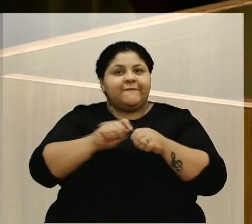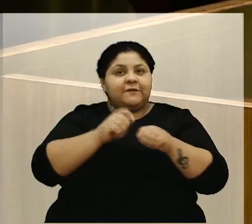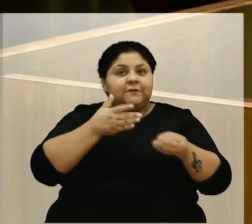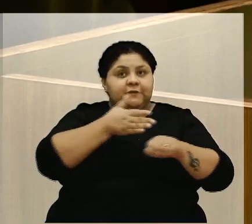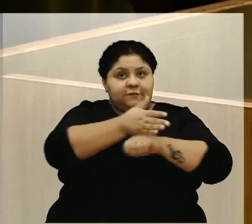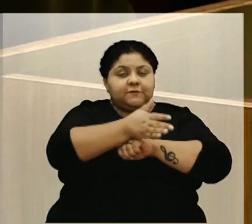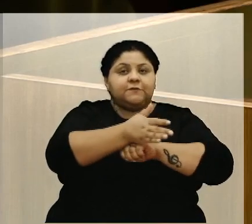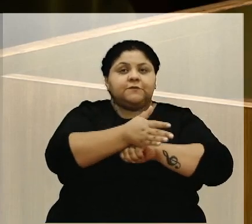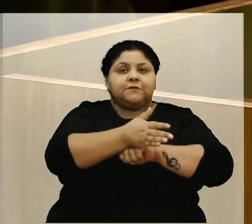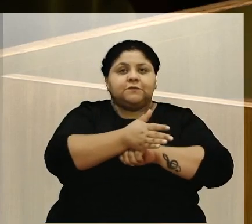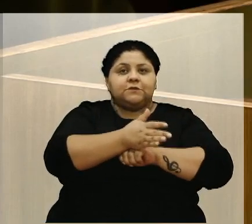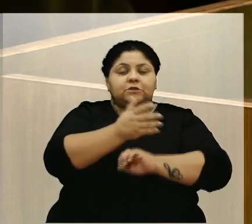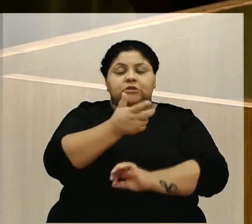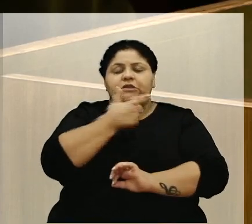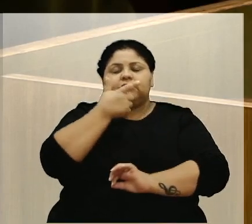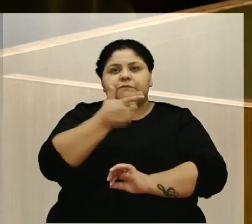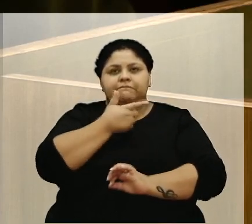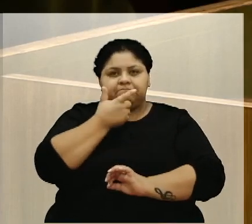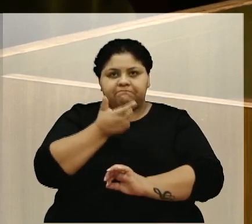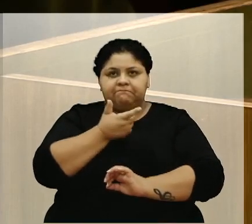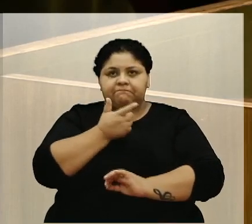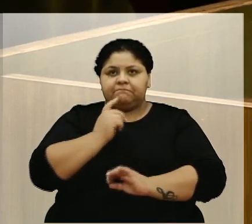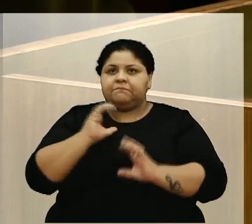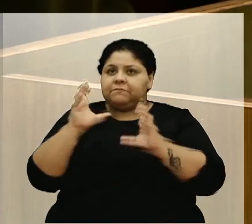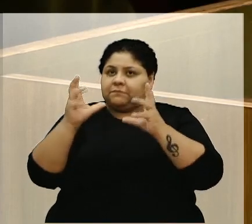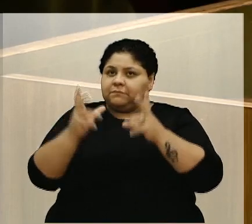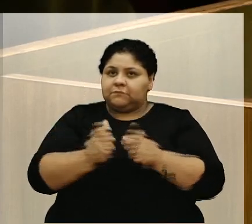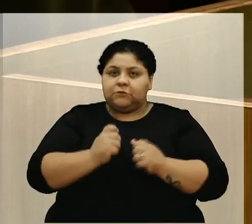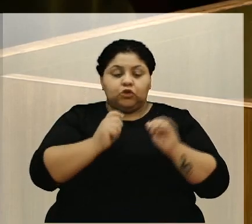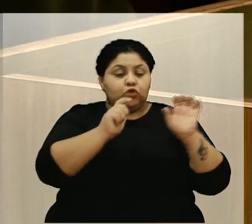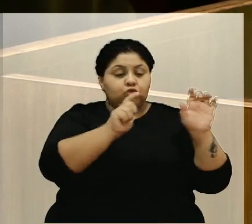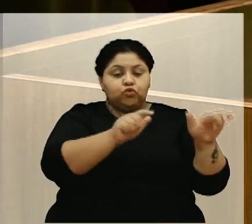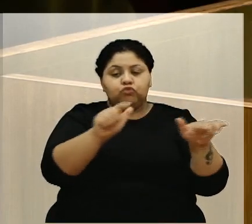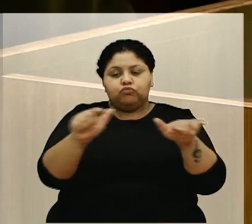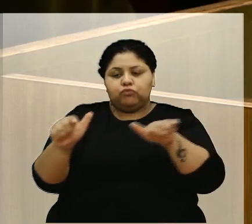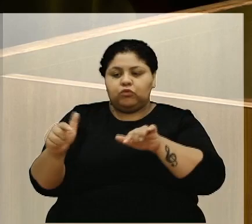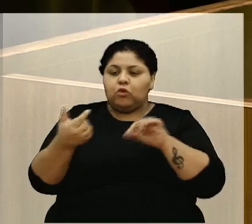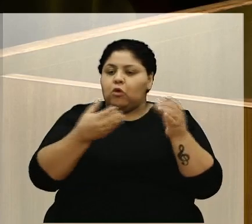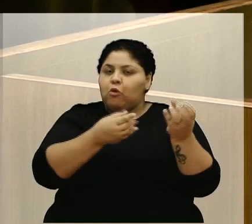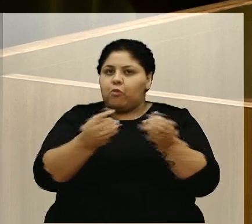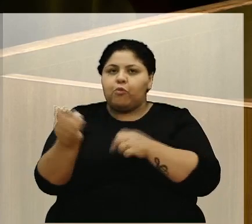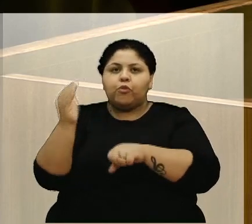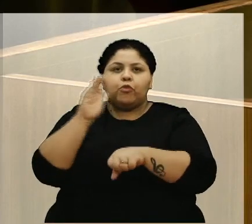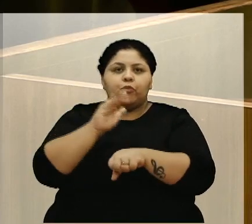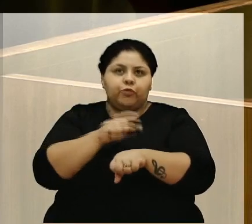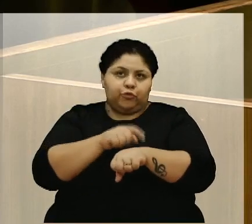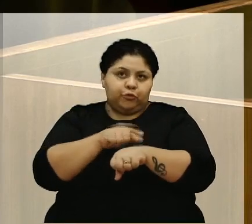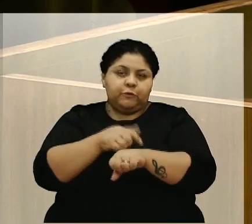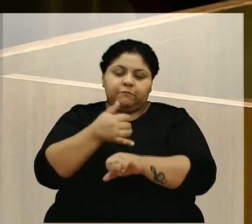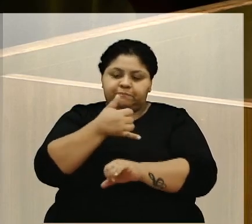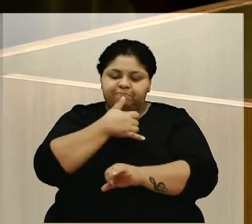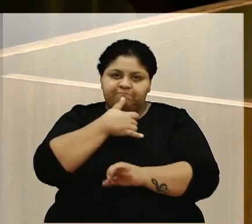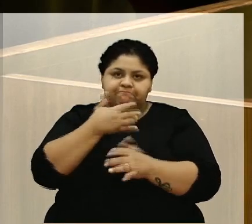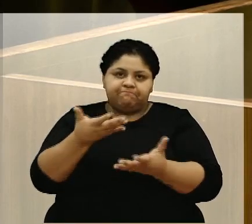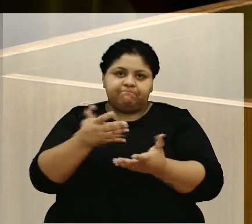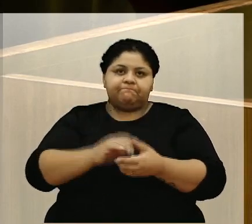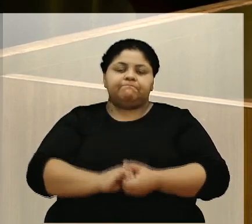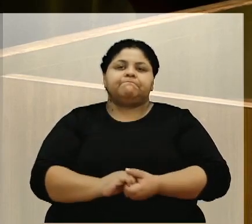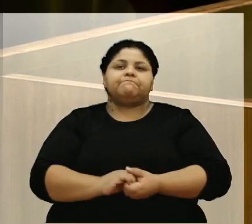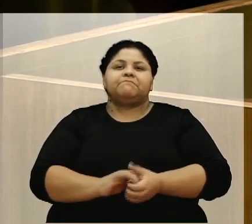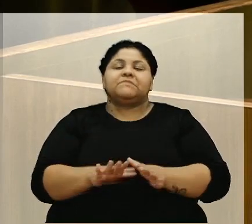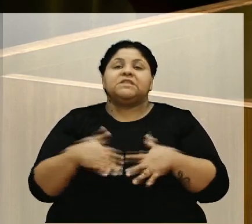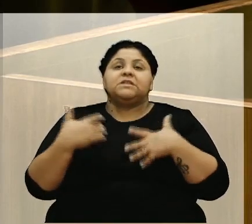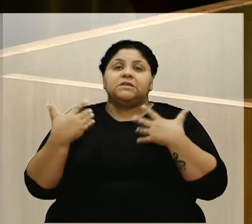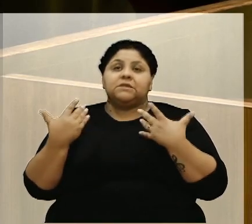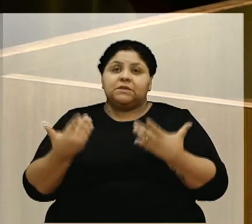das nossas falas e de todos os espaços por muito tempo ainda, infelizmente. Então,